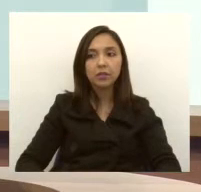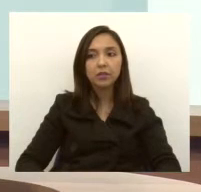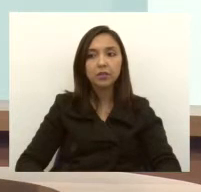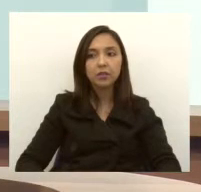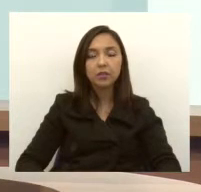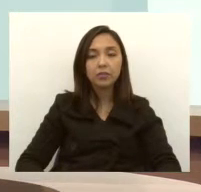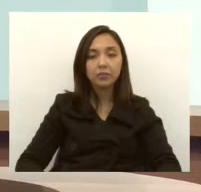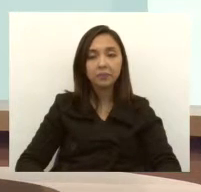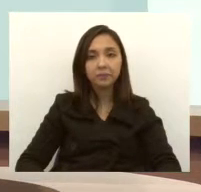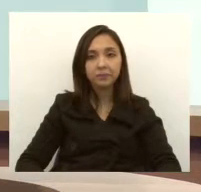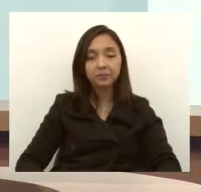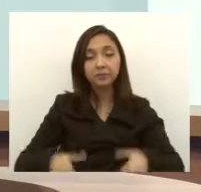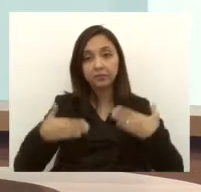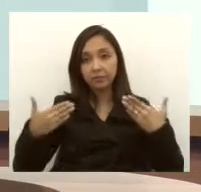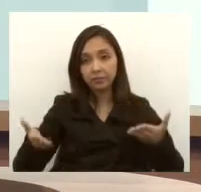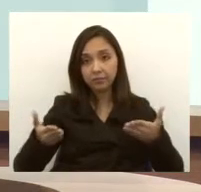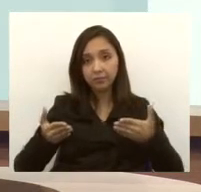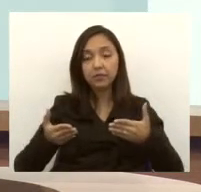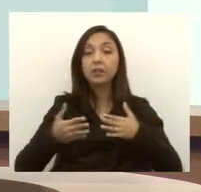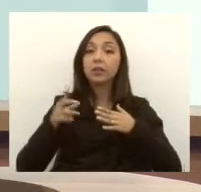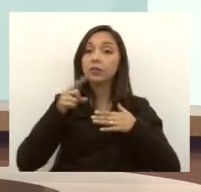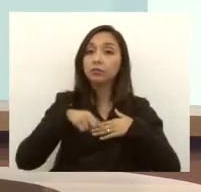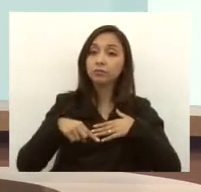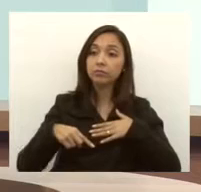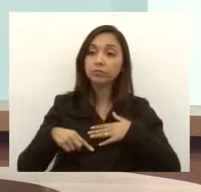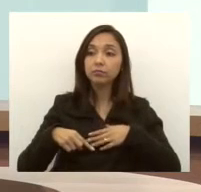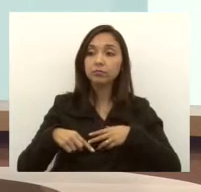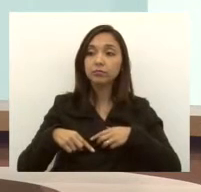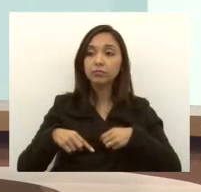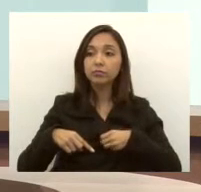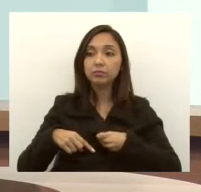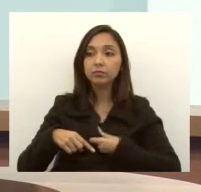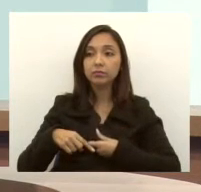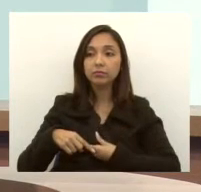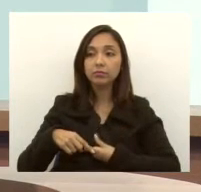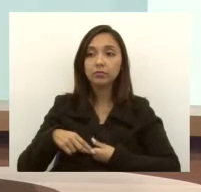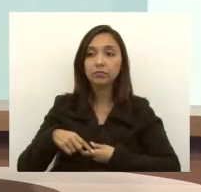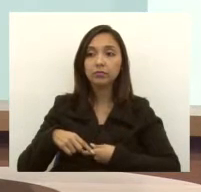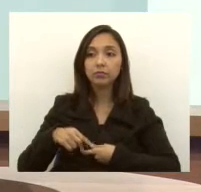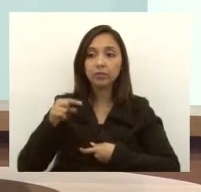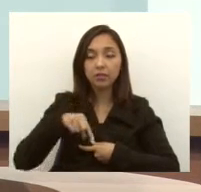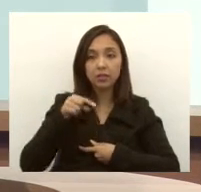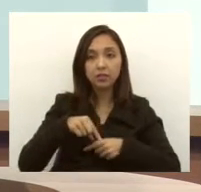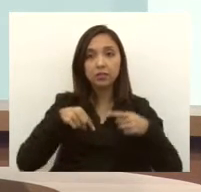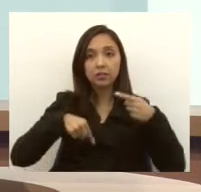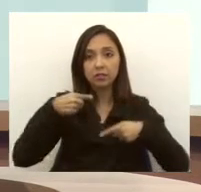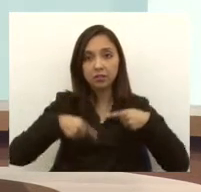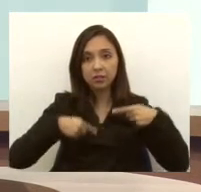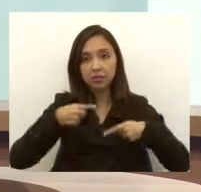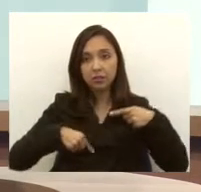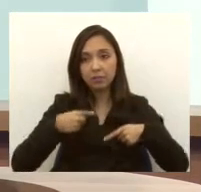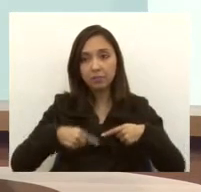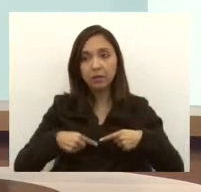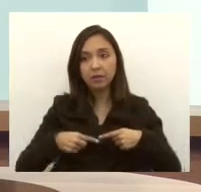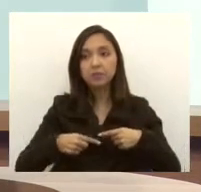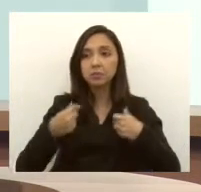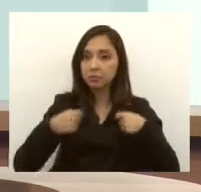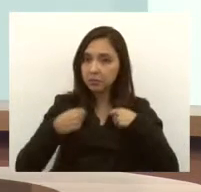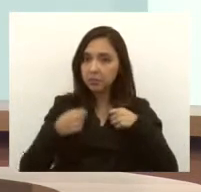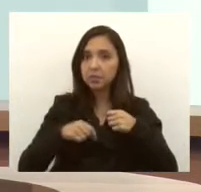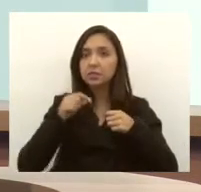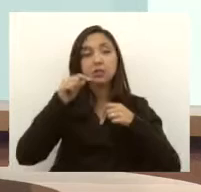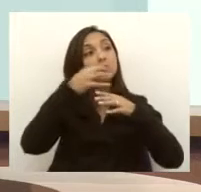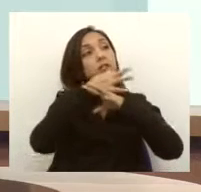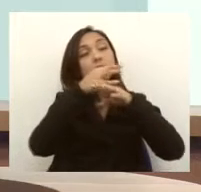Departamento Legislativo. Então, senhores, aqui é para encerrar, senhor presidente, aqui é um local de debates, tá? Tem que se debater a situação